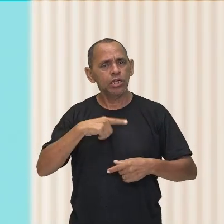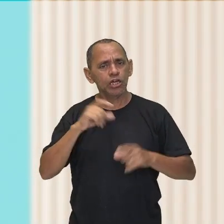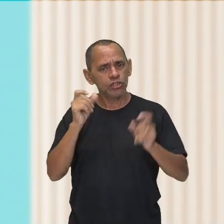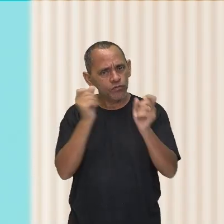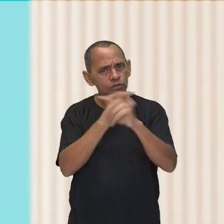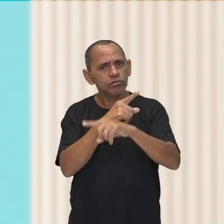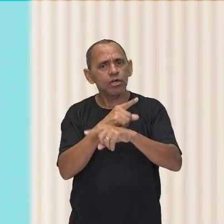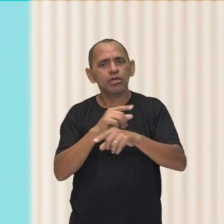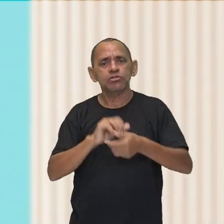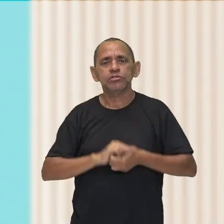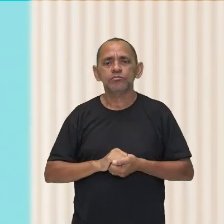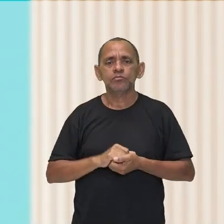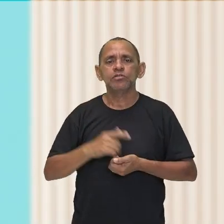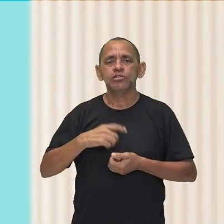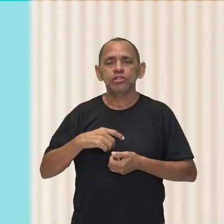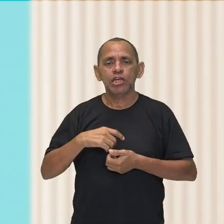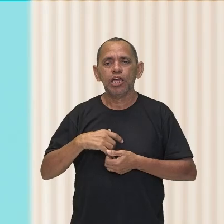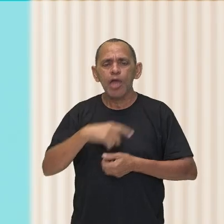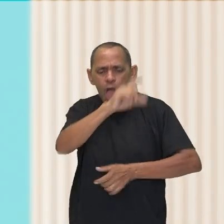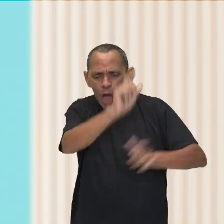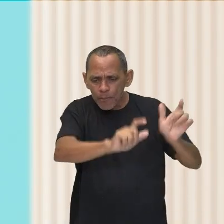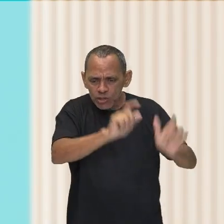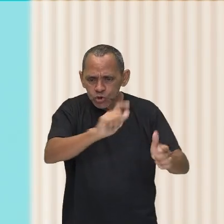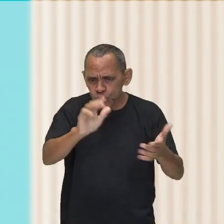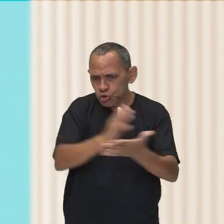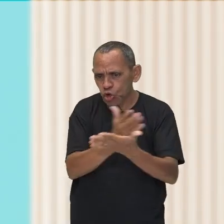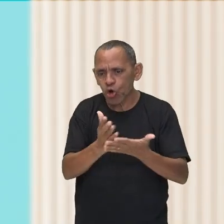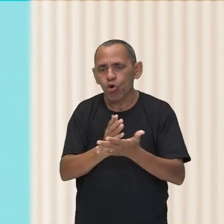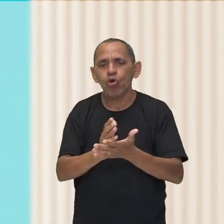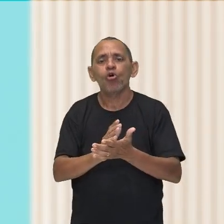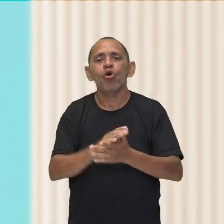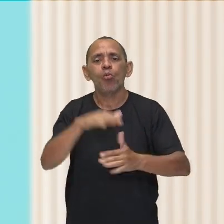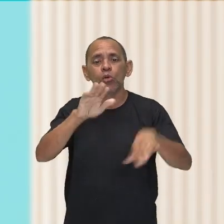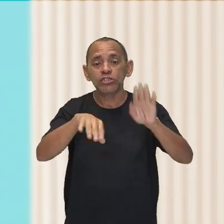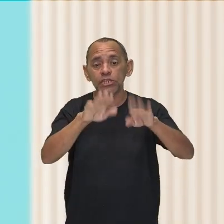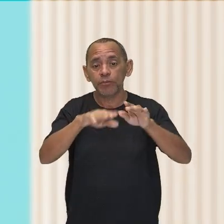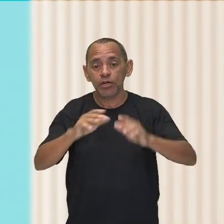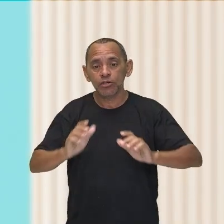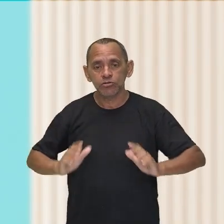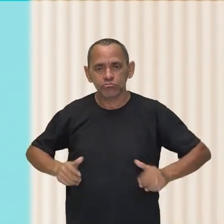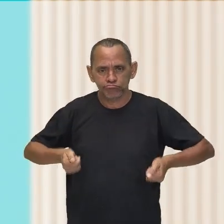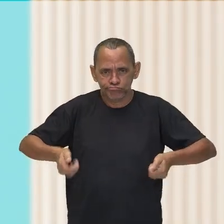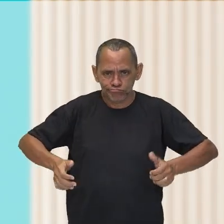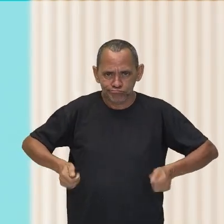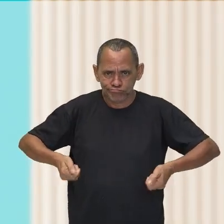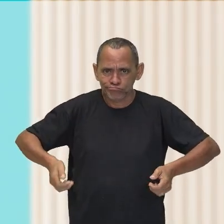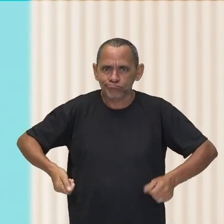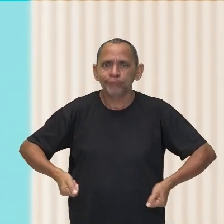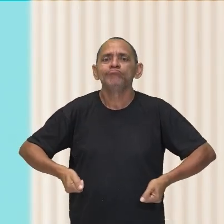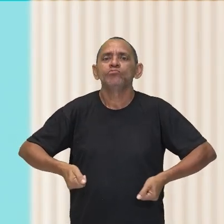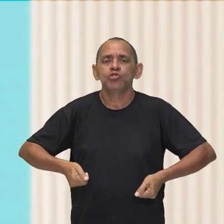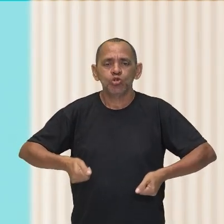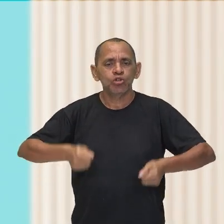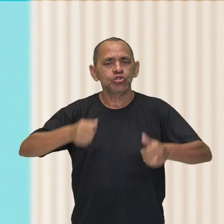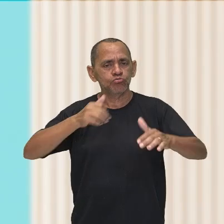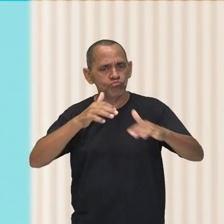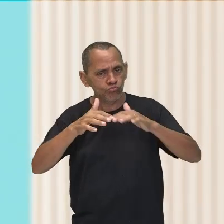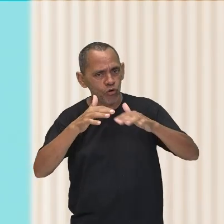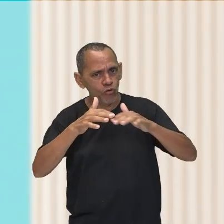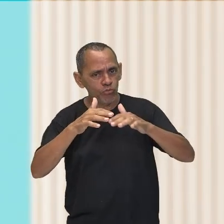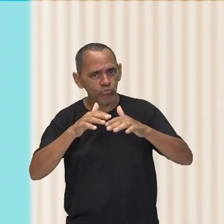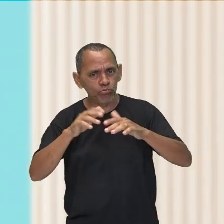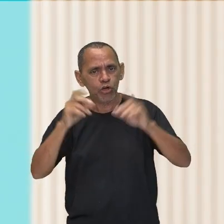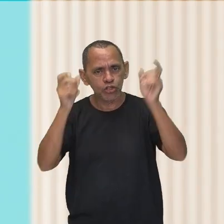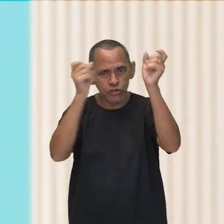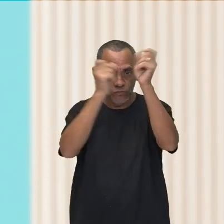tem pessoas com paralisia cerebral que são dependentes de cadeira de roda, tem outras que se movem com dificuldades, mas não